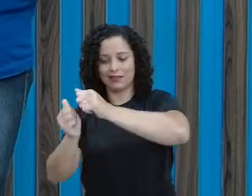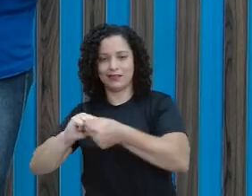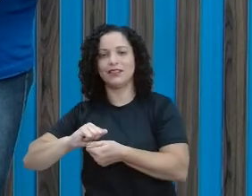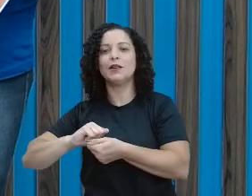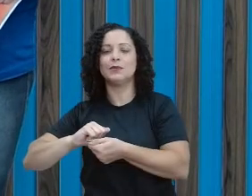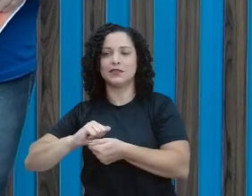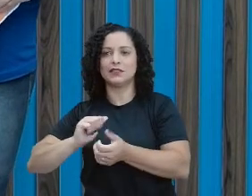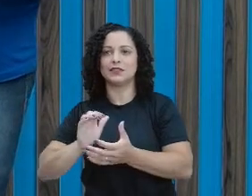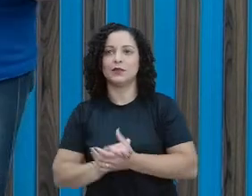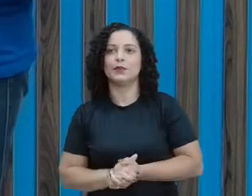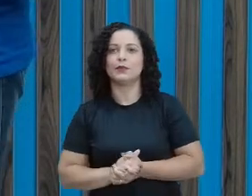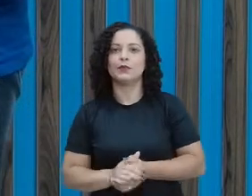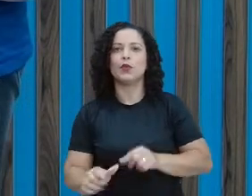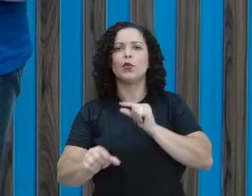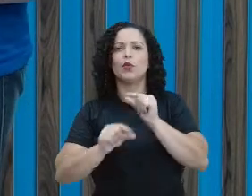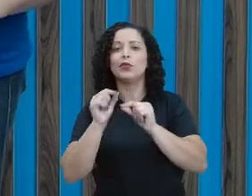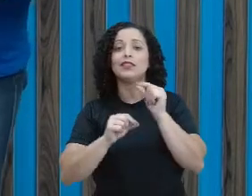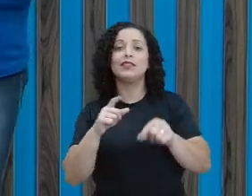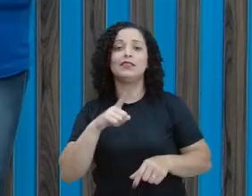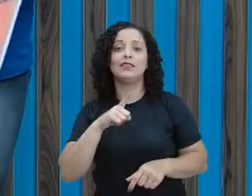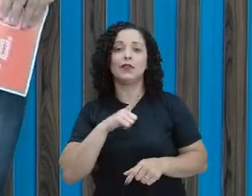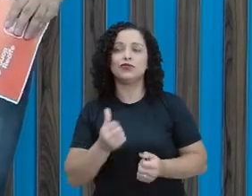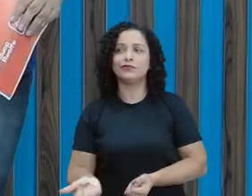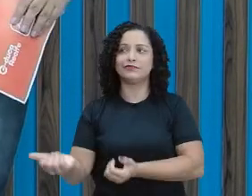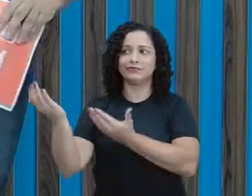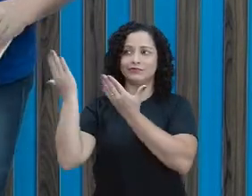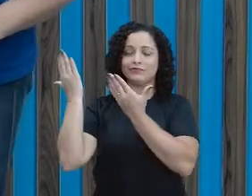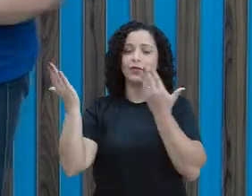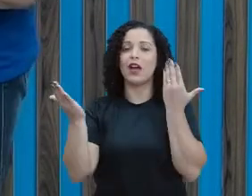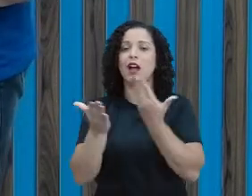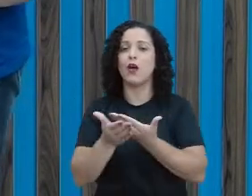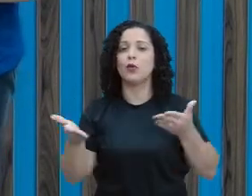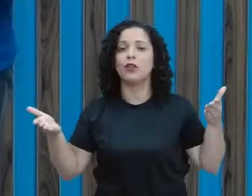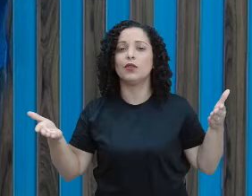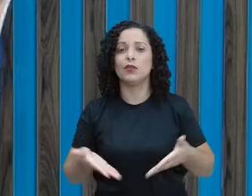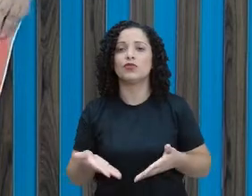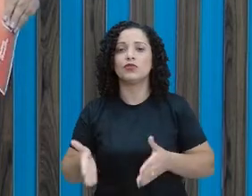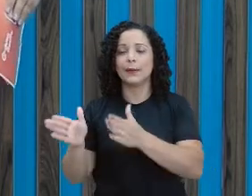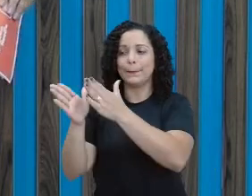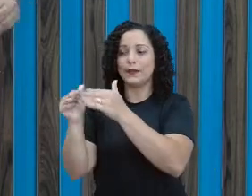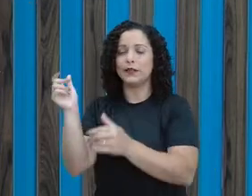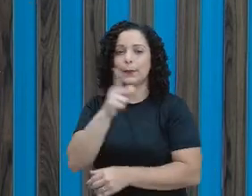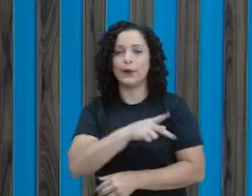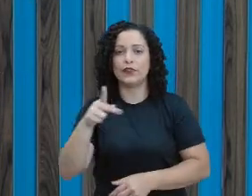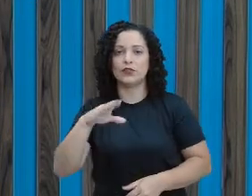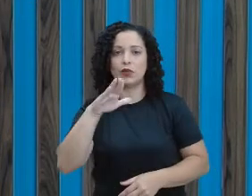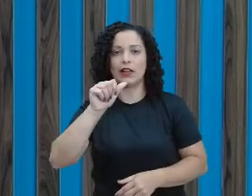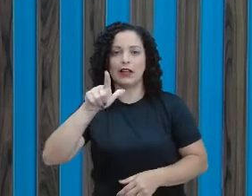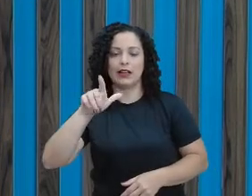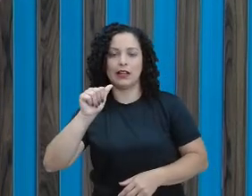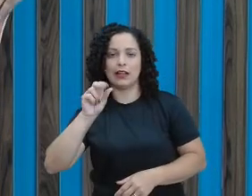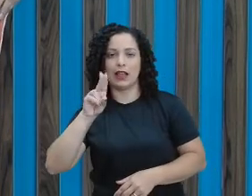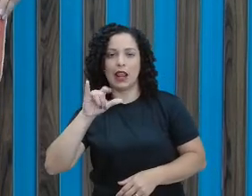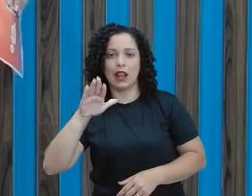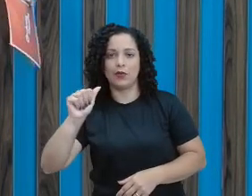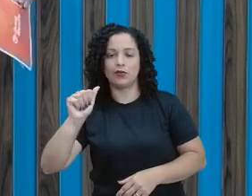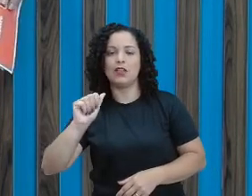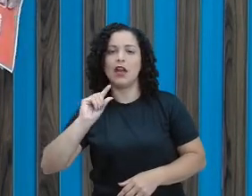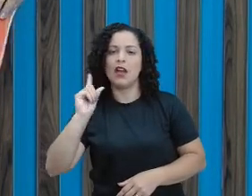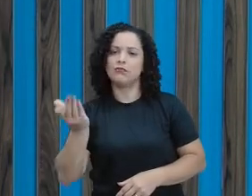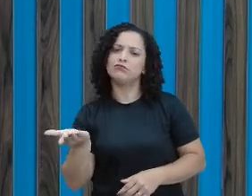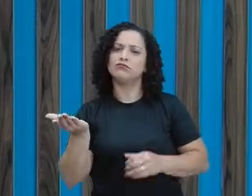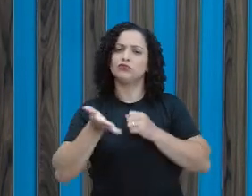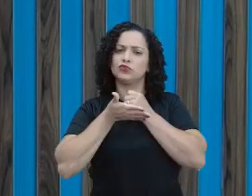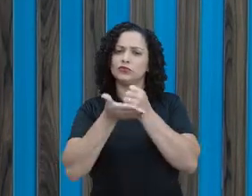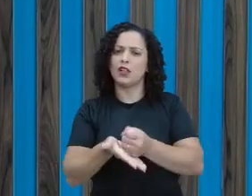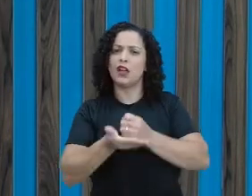que é que nós temos mais? Nós vamos ver aí o que é que nós vimos na aula de hoje. Eu vou pedir a ajuda da professora Cláudia para ela não só dizer o que nós vimos